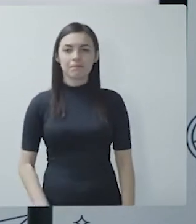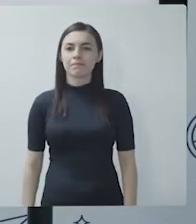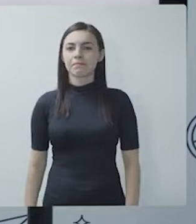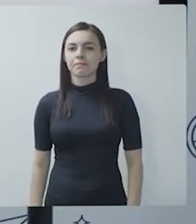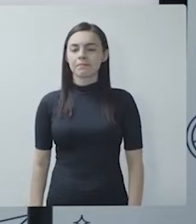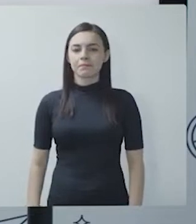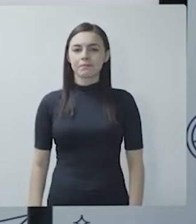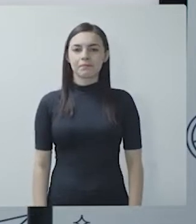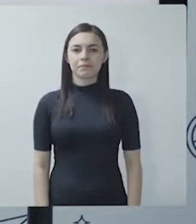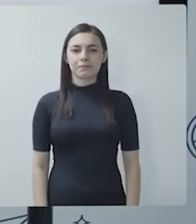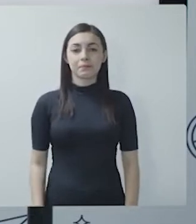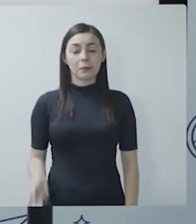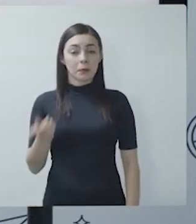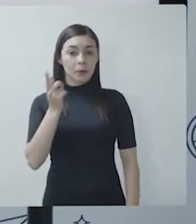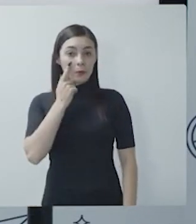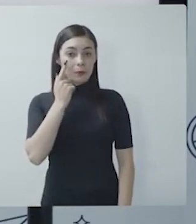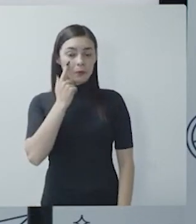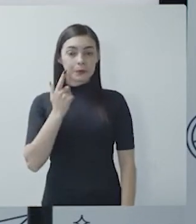Olha aqui.